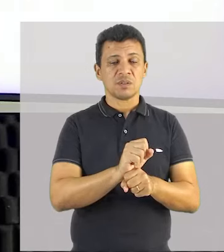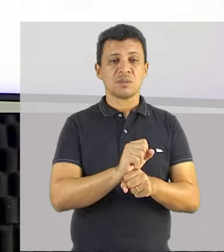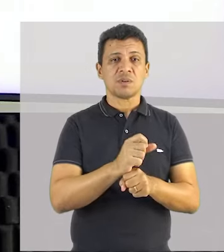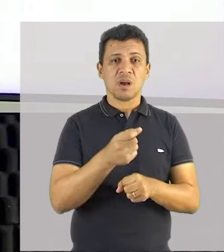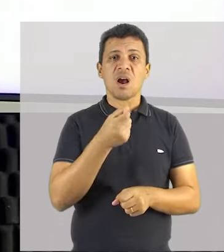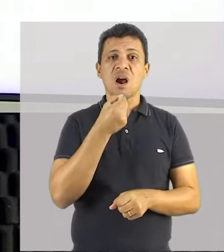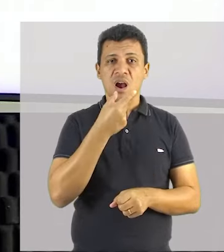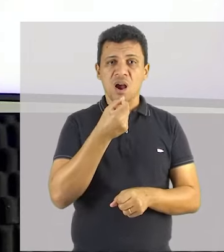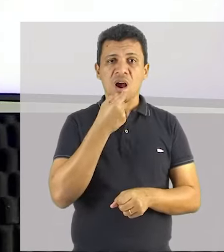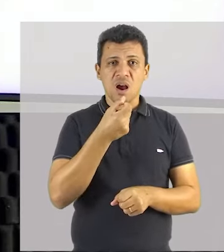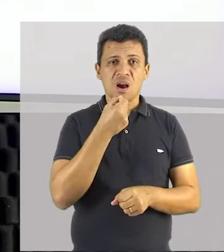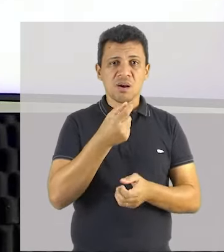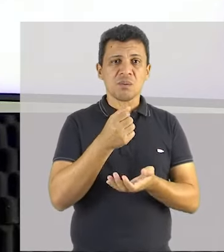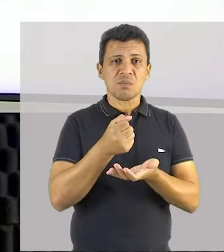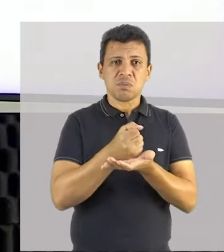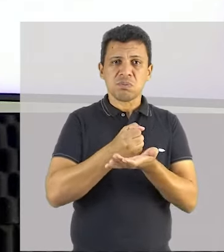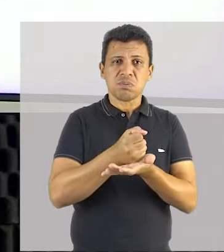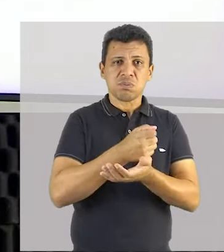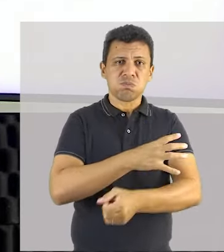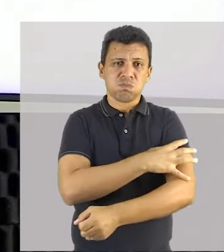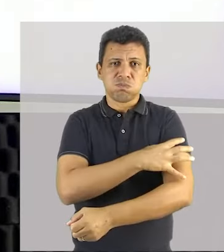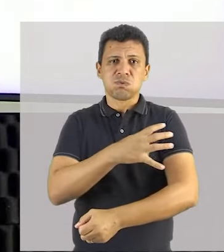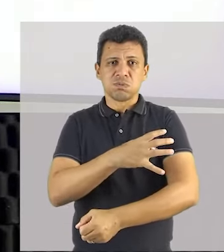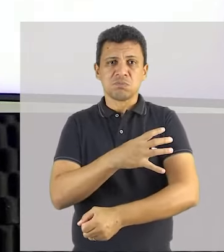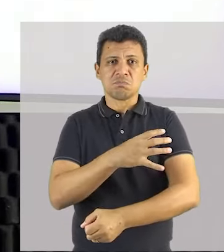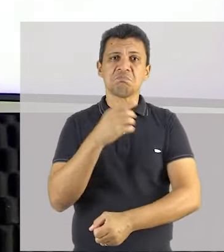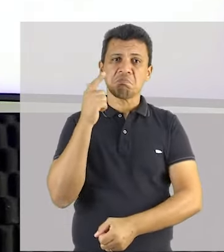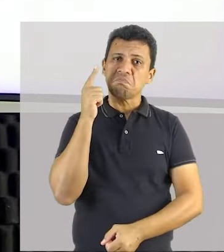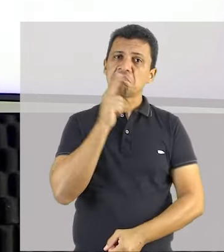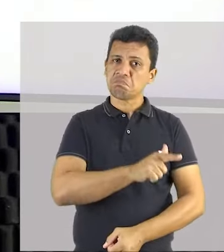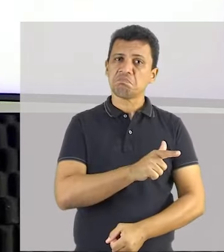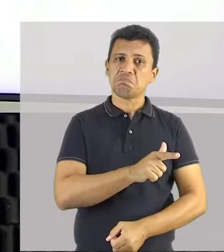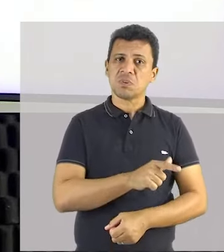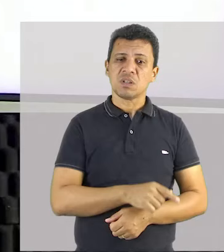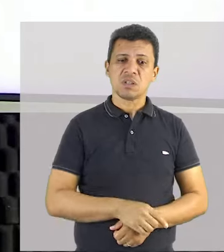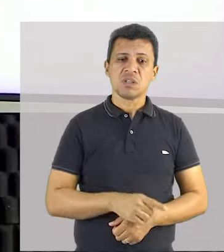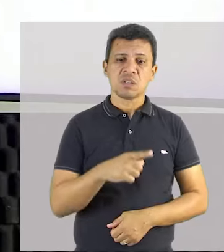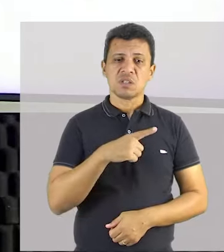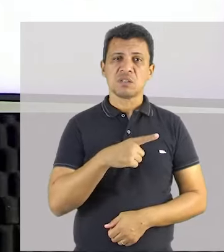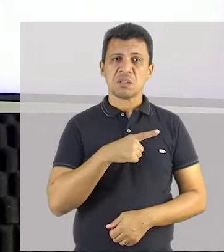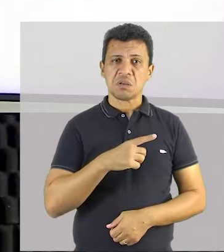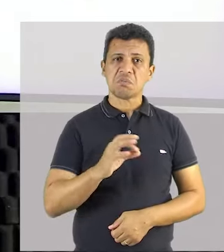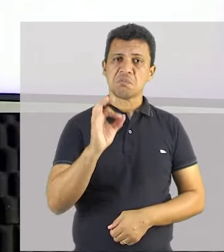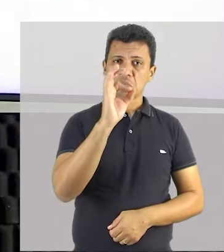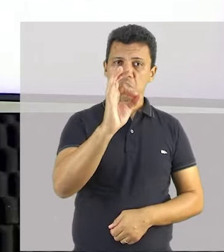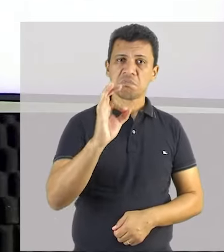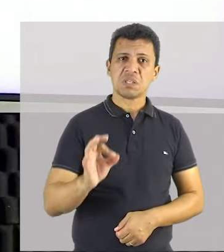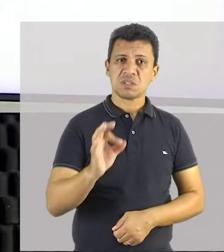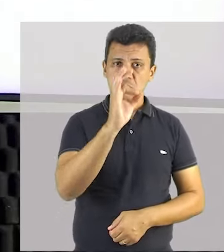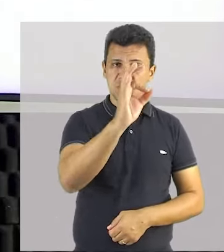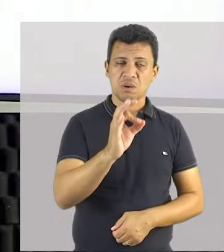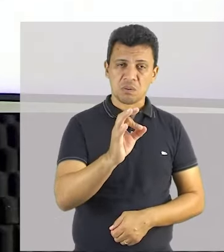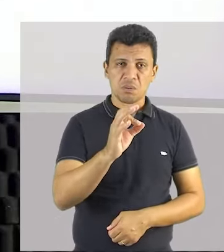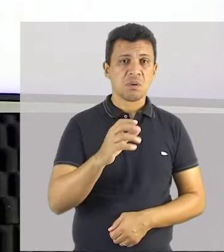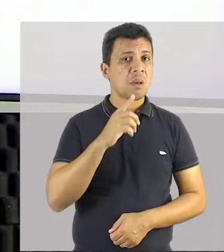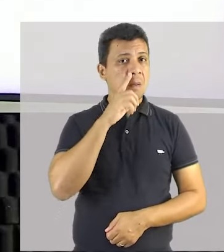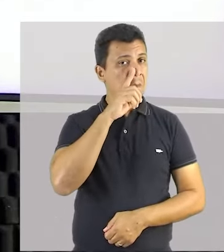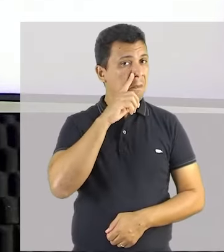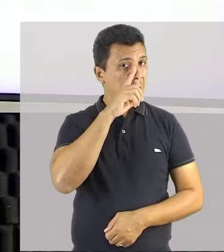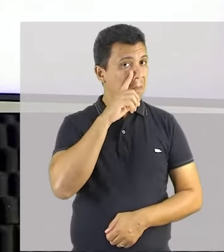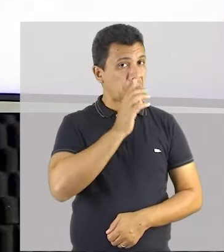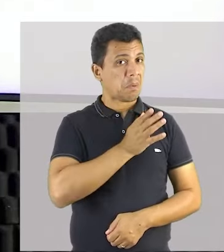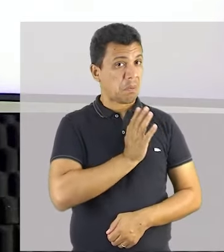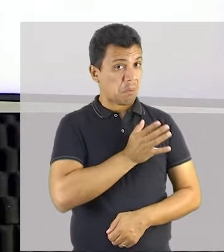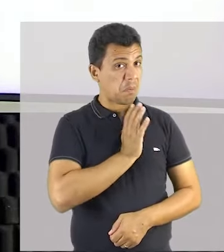destacou né então foi o que teve a aí um grande percentual na sua área de infarto a gente pode ver aqui ó